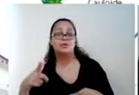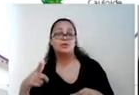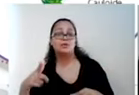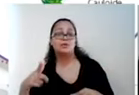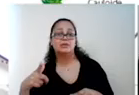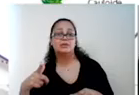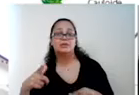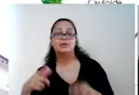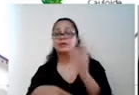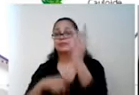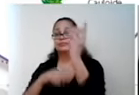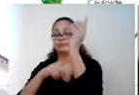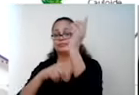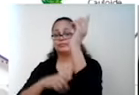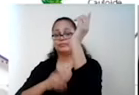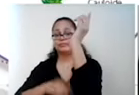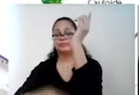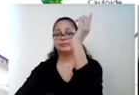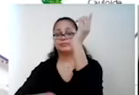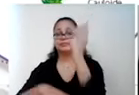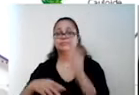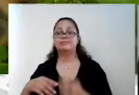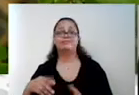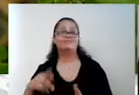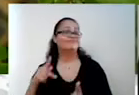raízes, caules e folhas verdadeiras.